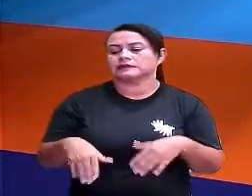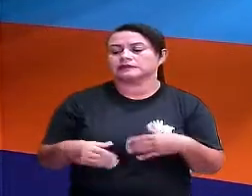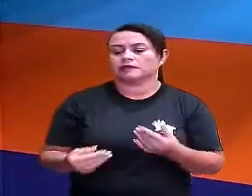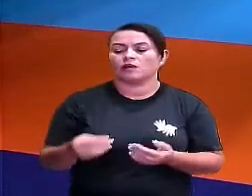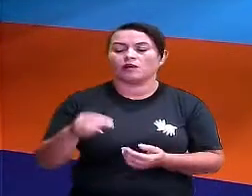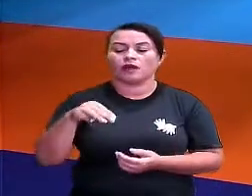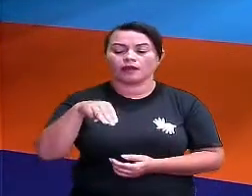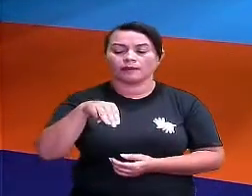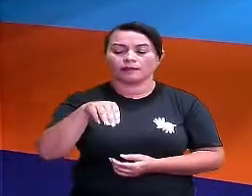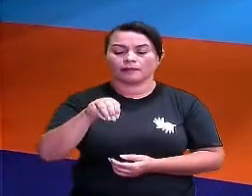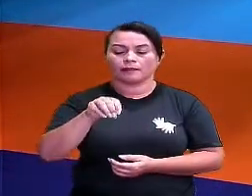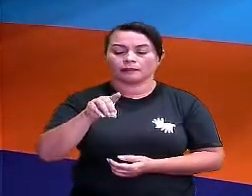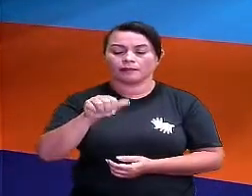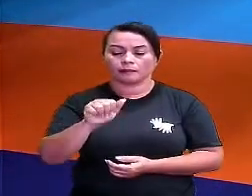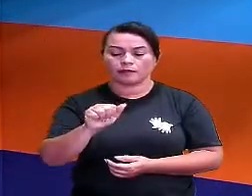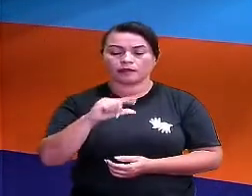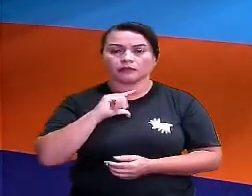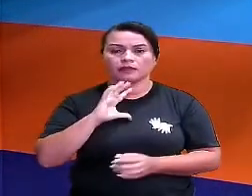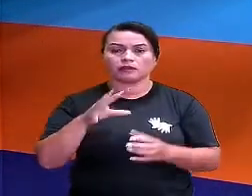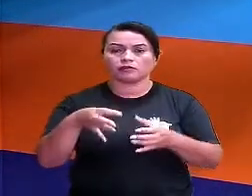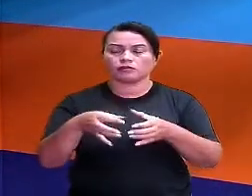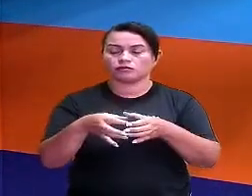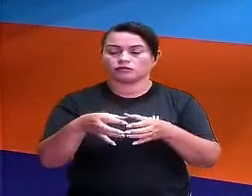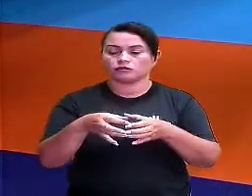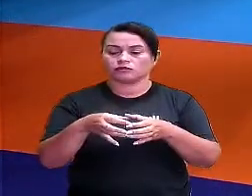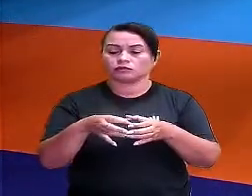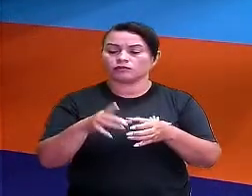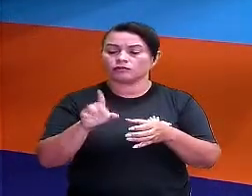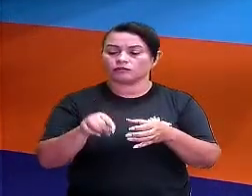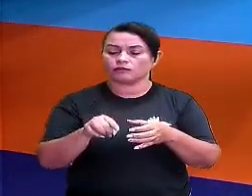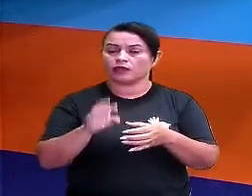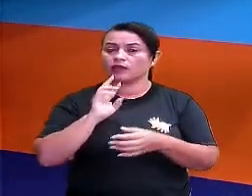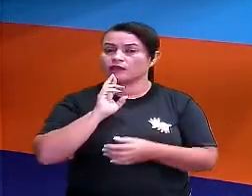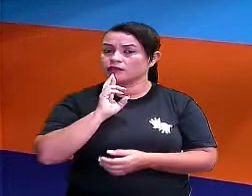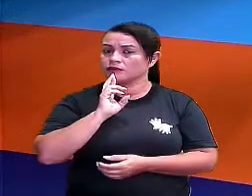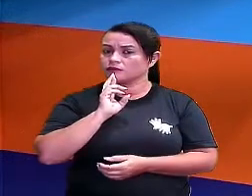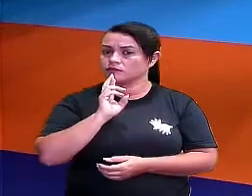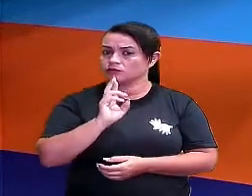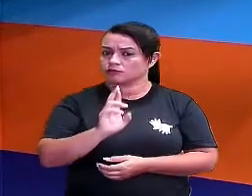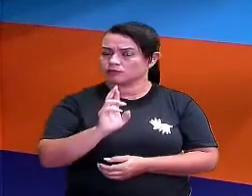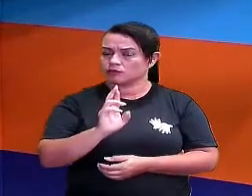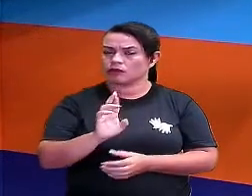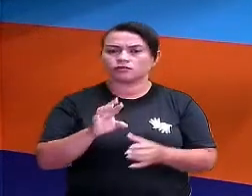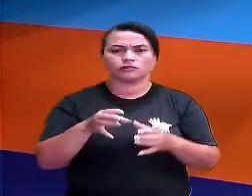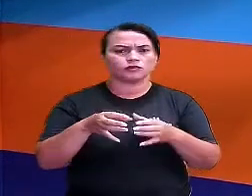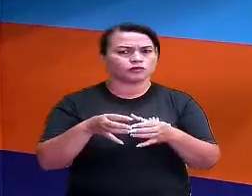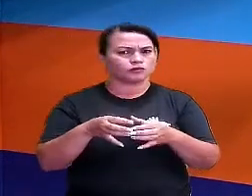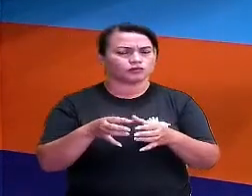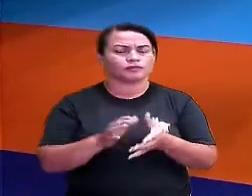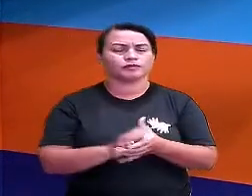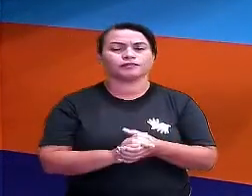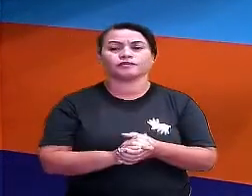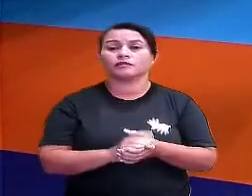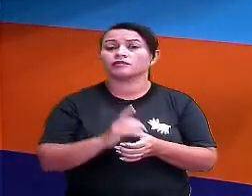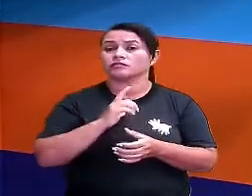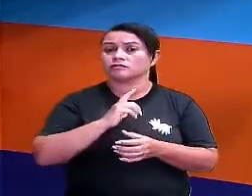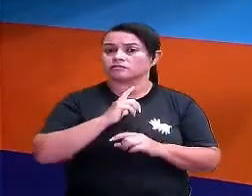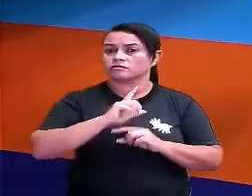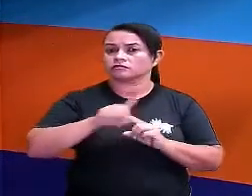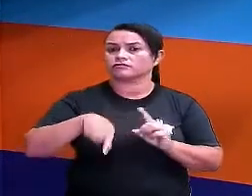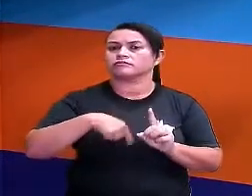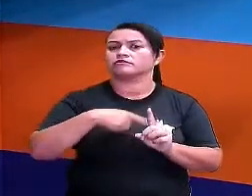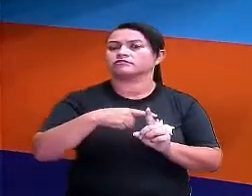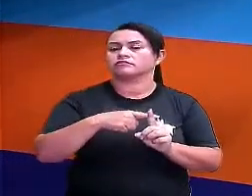moda em um conjunto de dados é aquele resultado mais recorrente no conjunto, ou seja, com maior